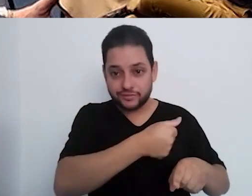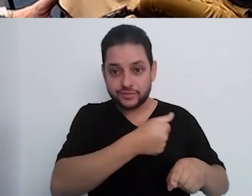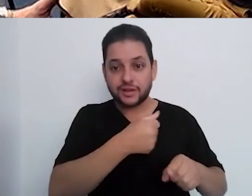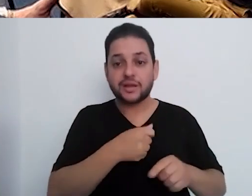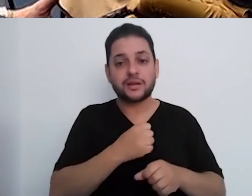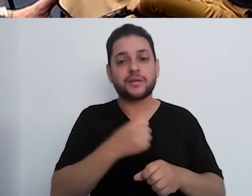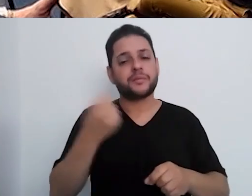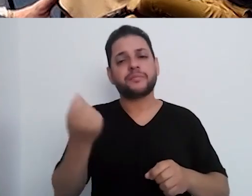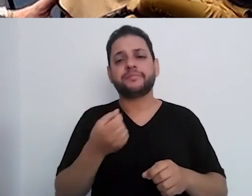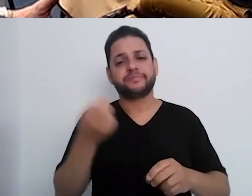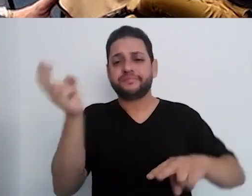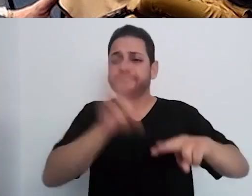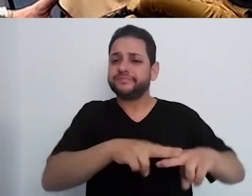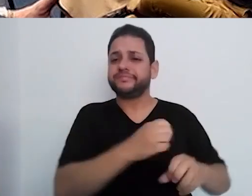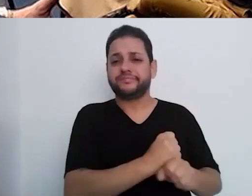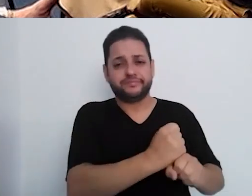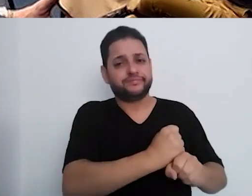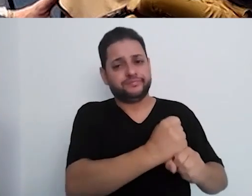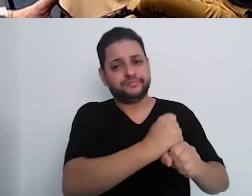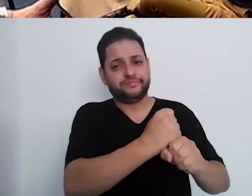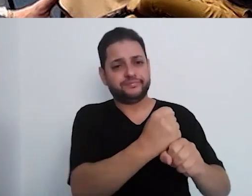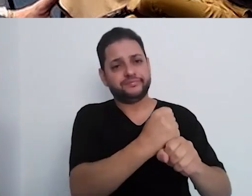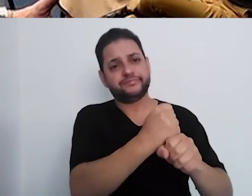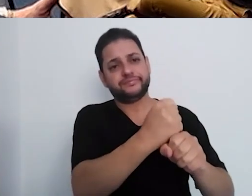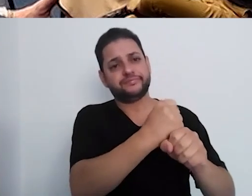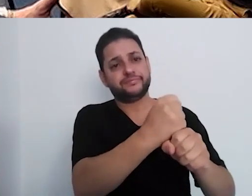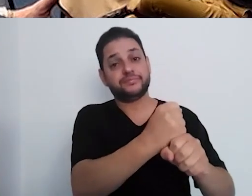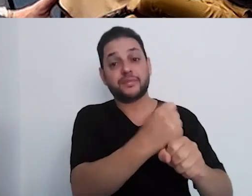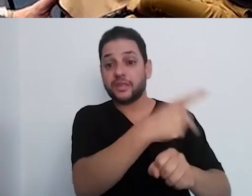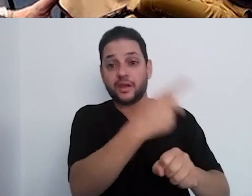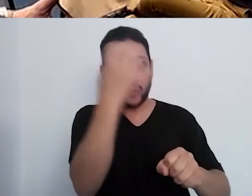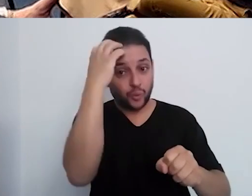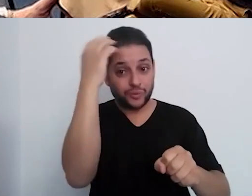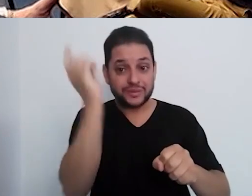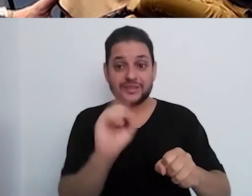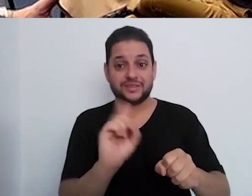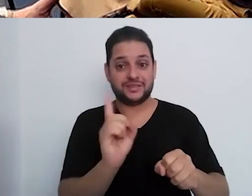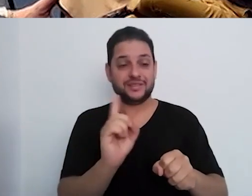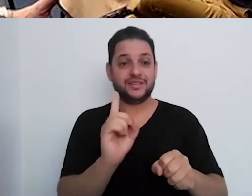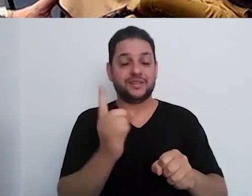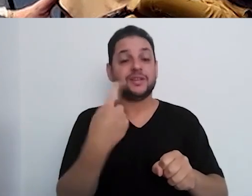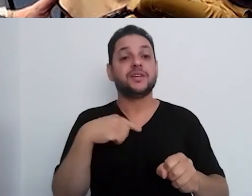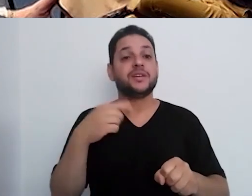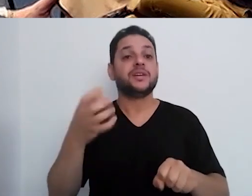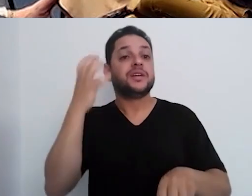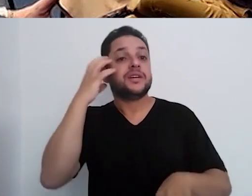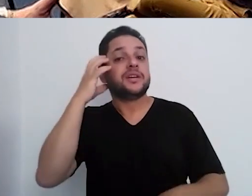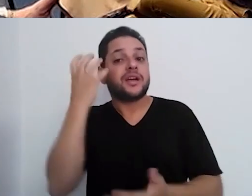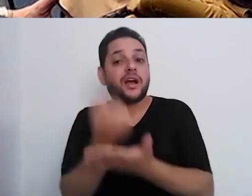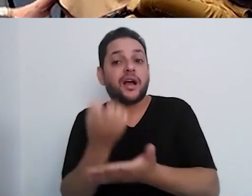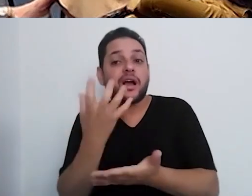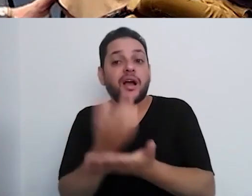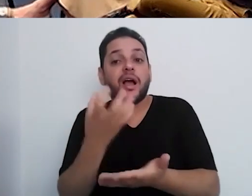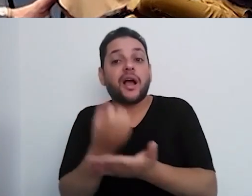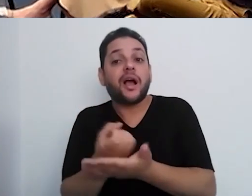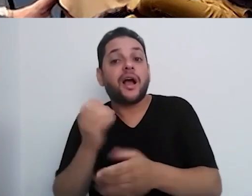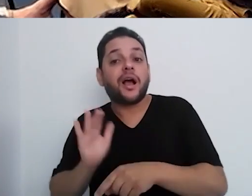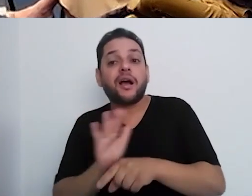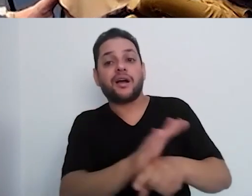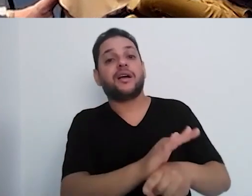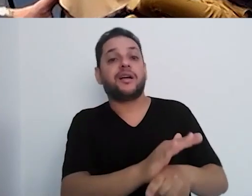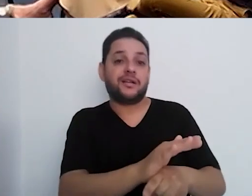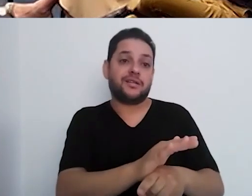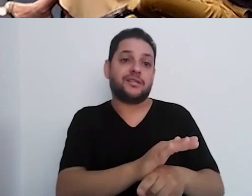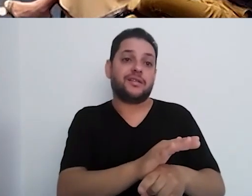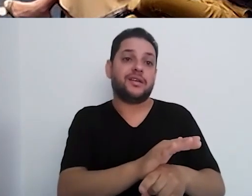décadas e ele foi solto, e enfim, não tinha sido ele. E foi resultado desse podcast. Mas o efeito, a